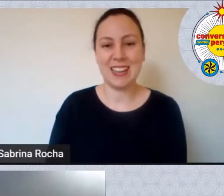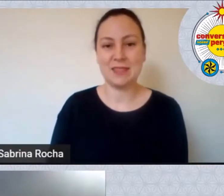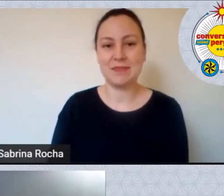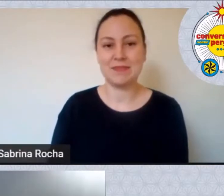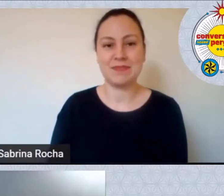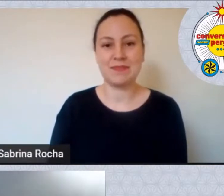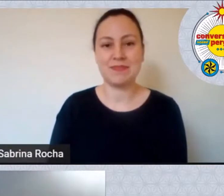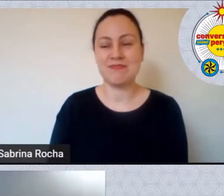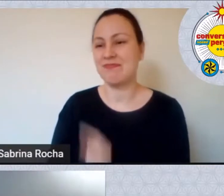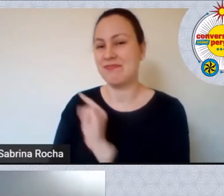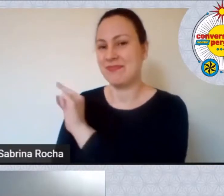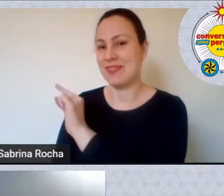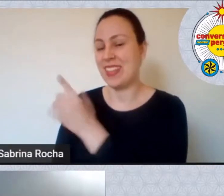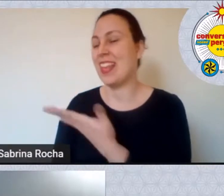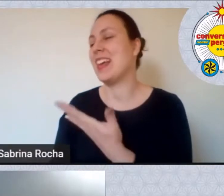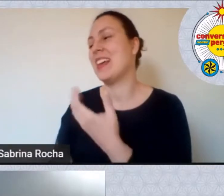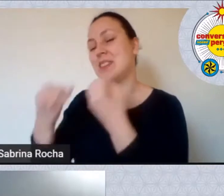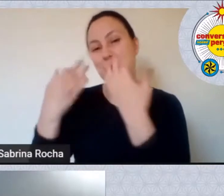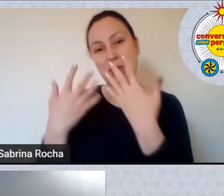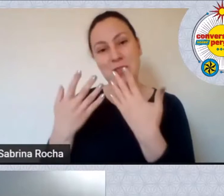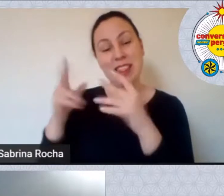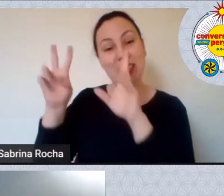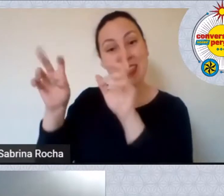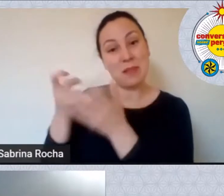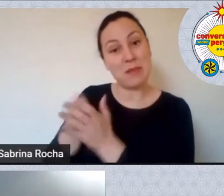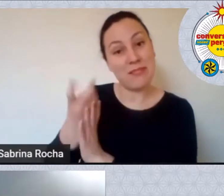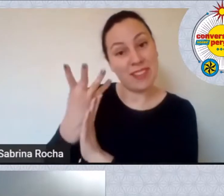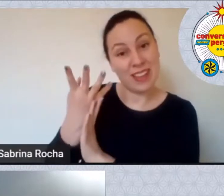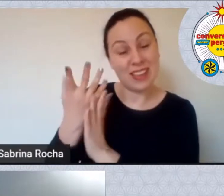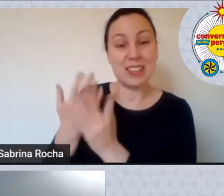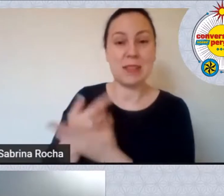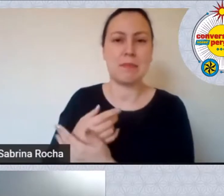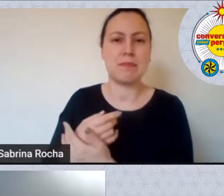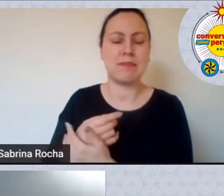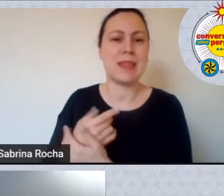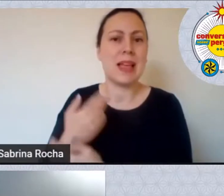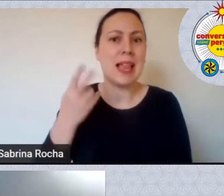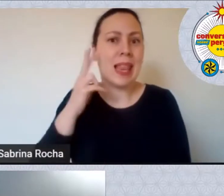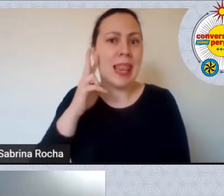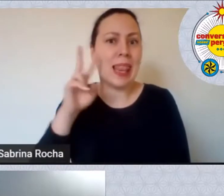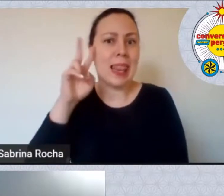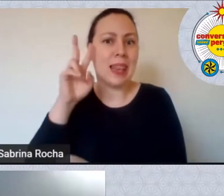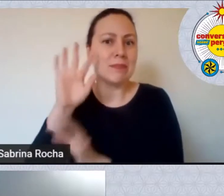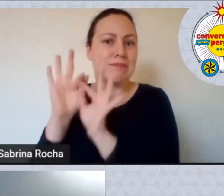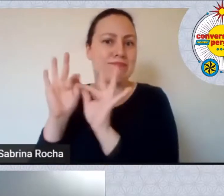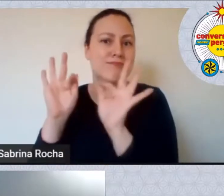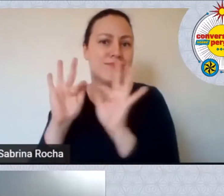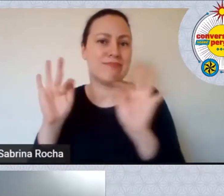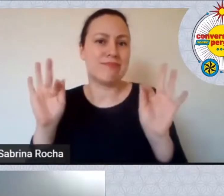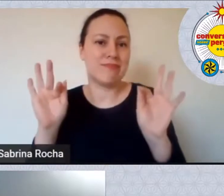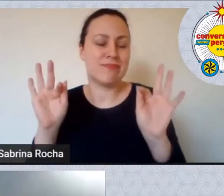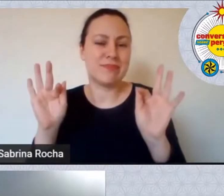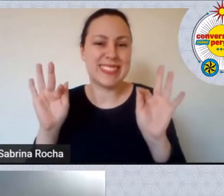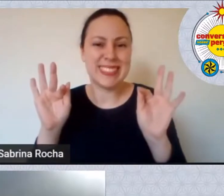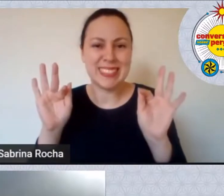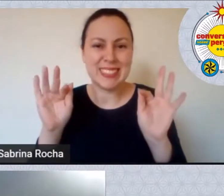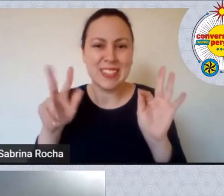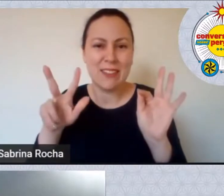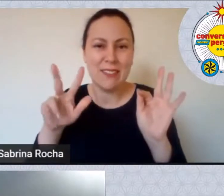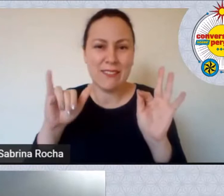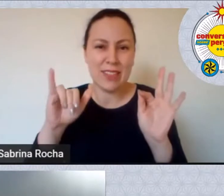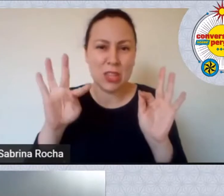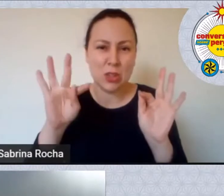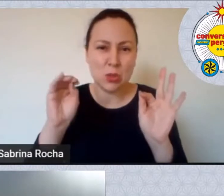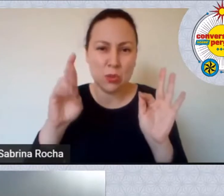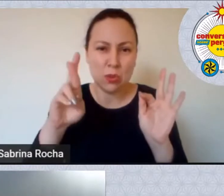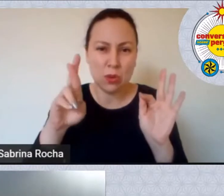sobre os quais a gente vai falar mais profundamente aqui, mas me ocorreu aqui uma frase, se a citação estiver errada, me desculpe, eu acho que é do Vitor Hugo, né, de